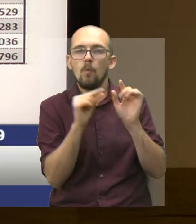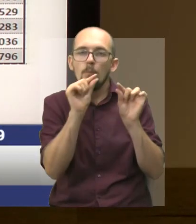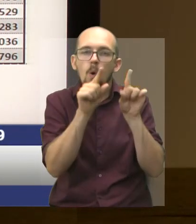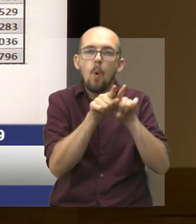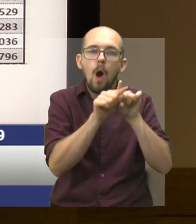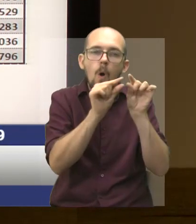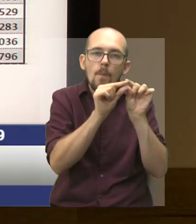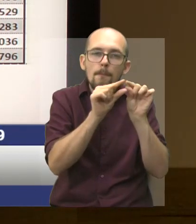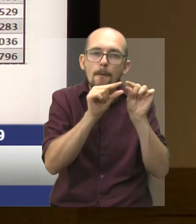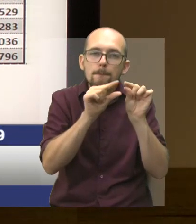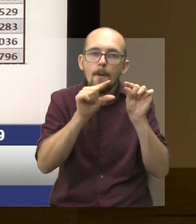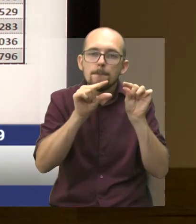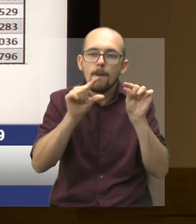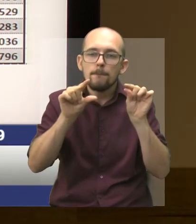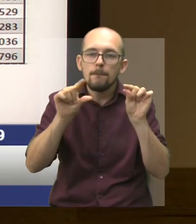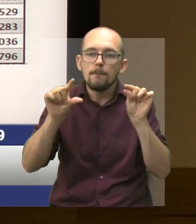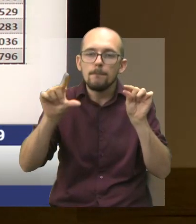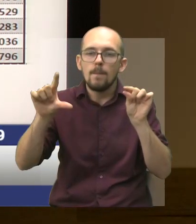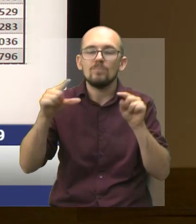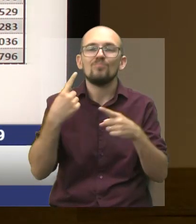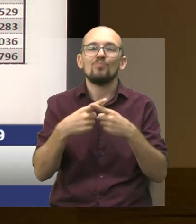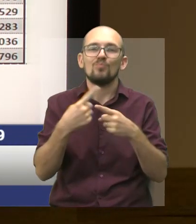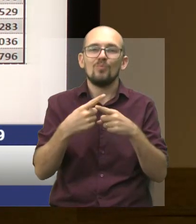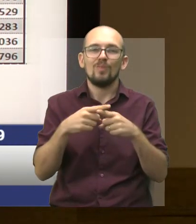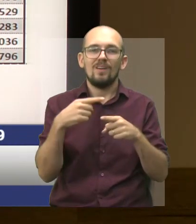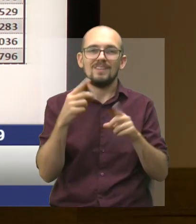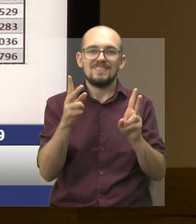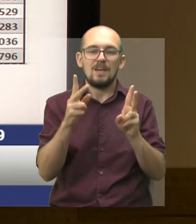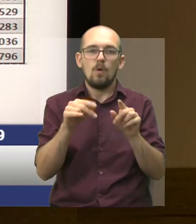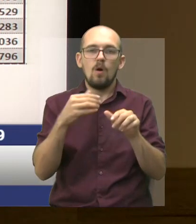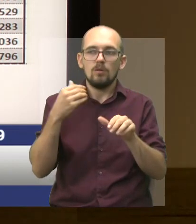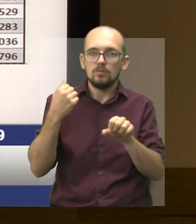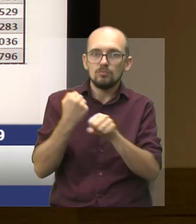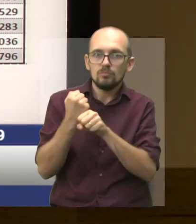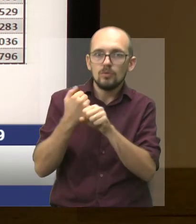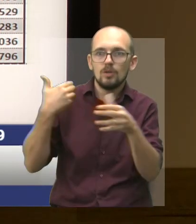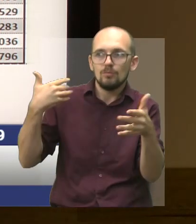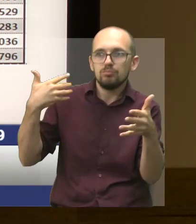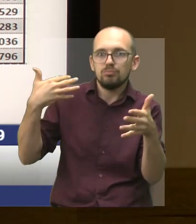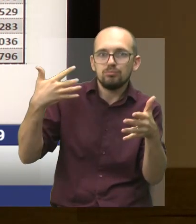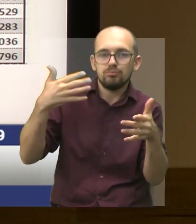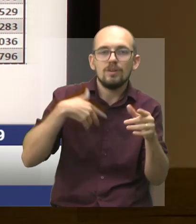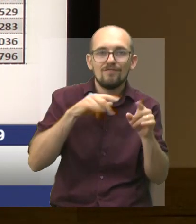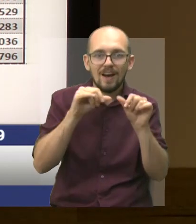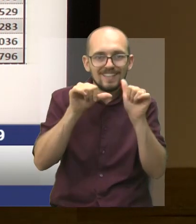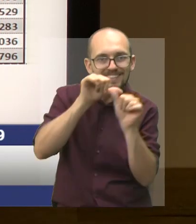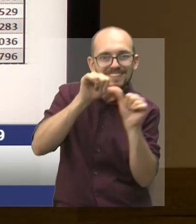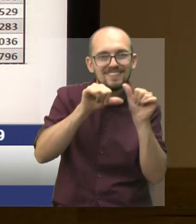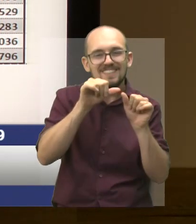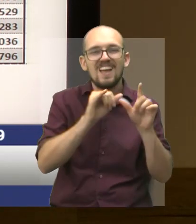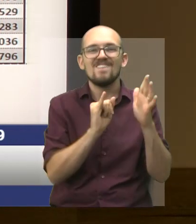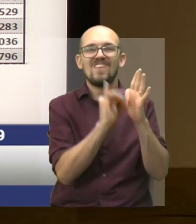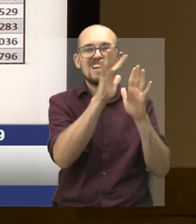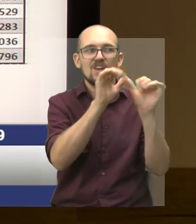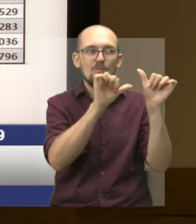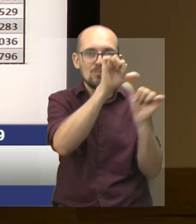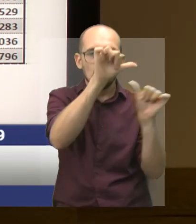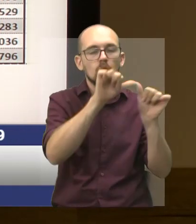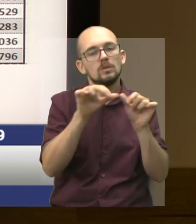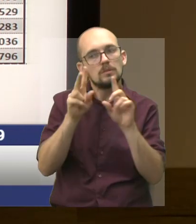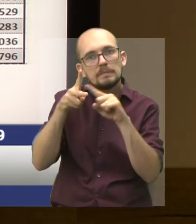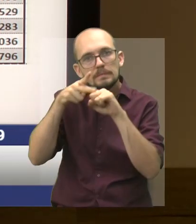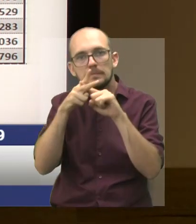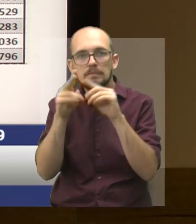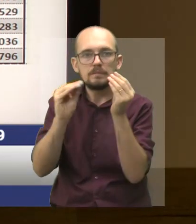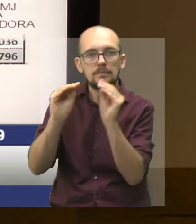aumento, devido, como eu já disse, que nós corrigimos esses valores conforme a inflação que eu já apresentei.